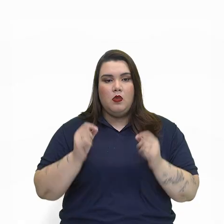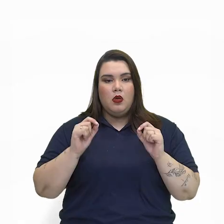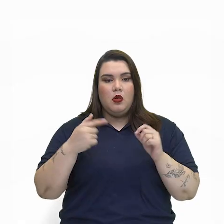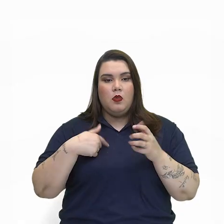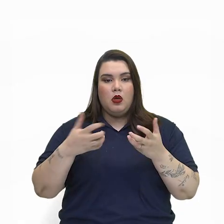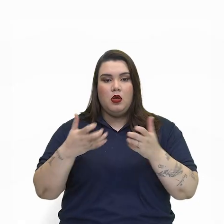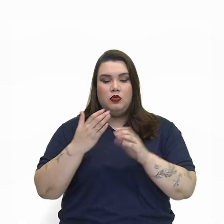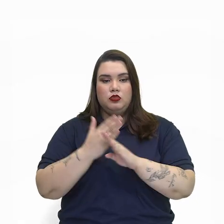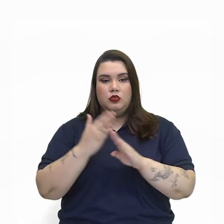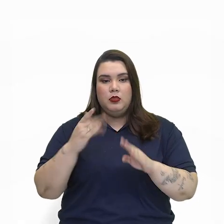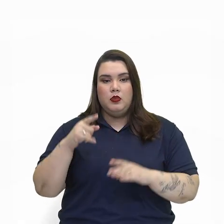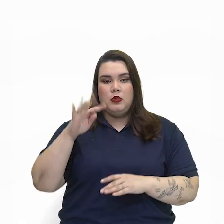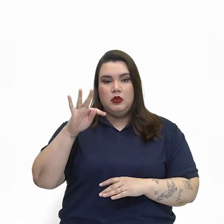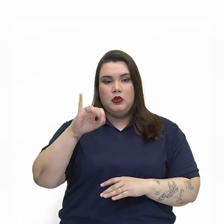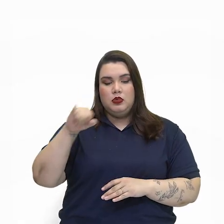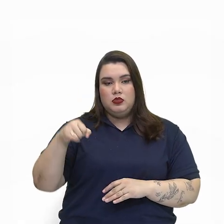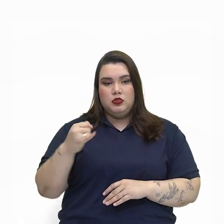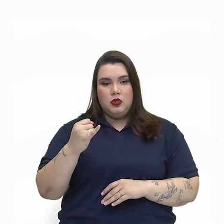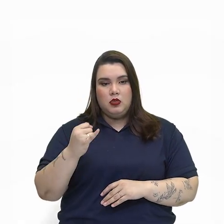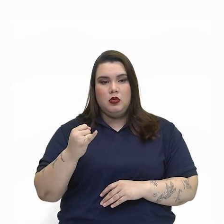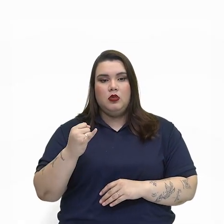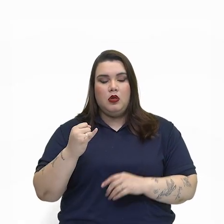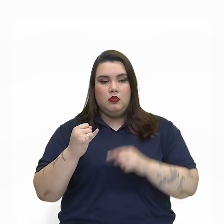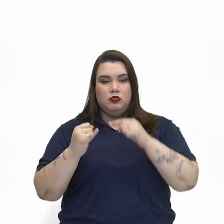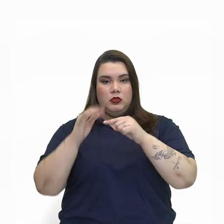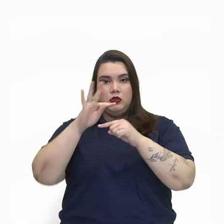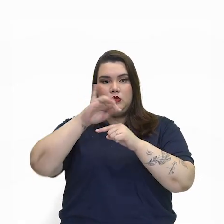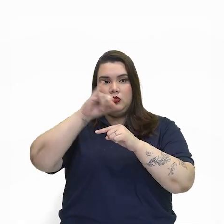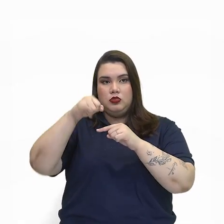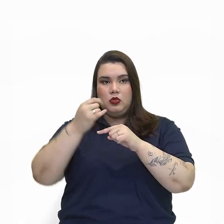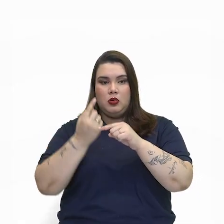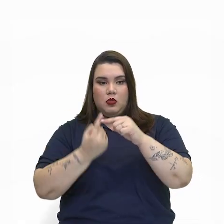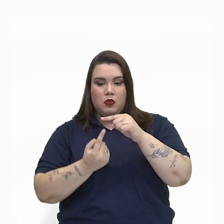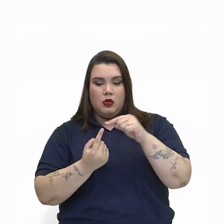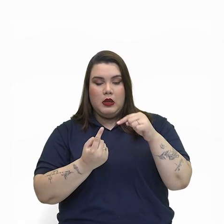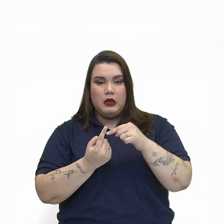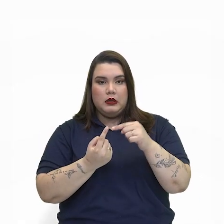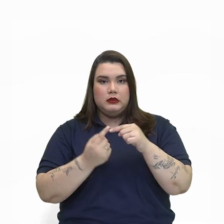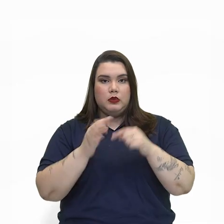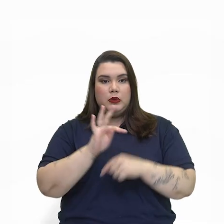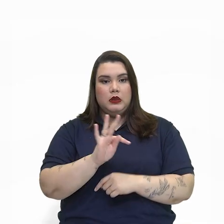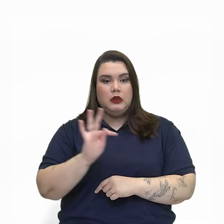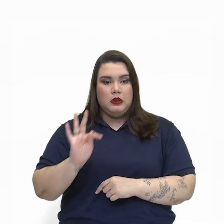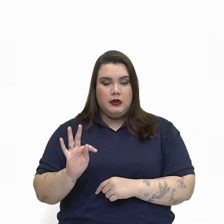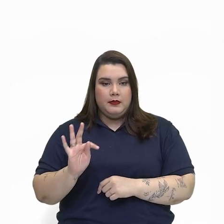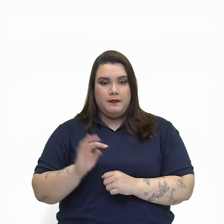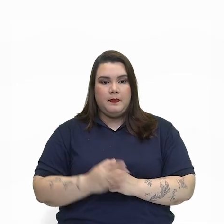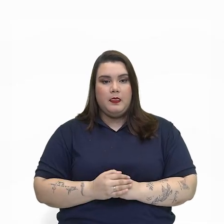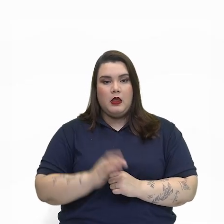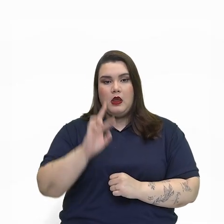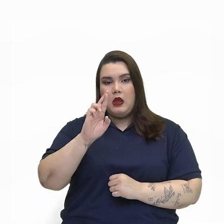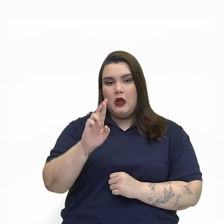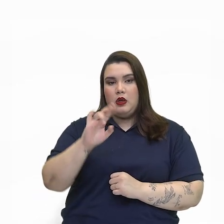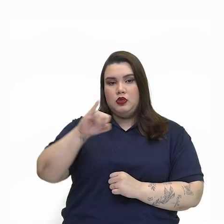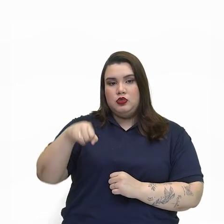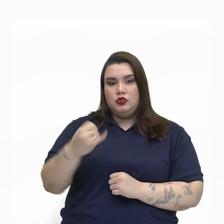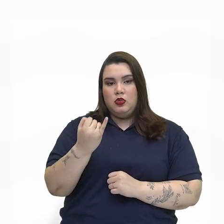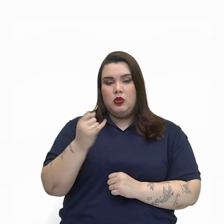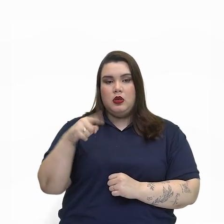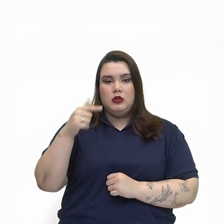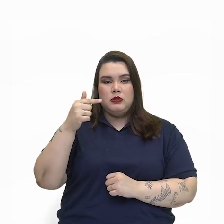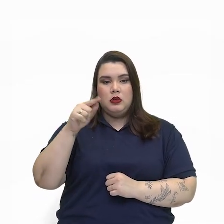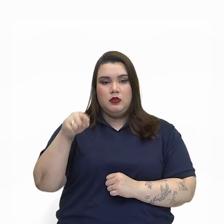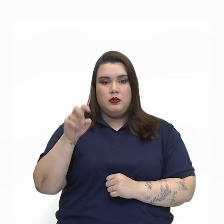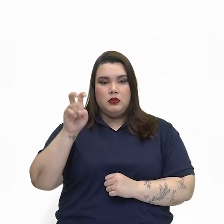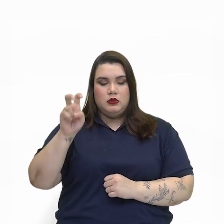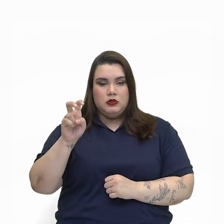quero encontrar. O período da Terra está aqui, ó, 1 ano. O raio de Júpiter é 7,5 e o raio da